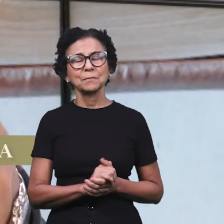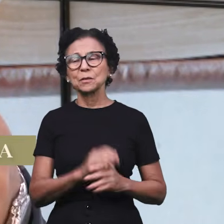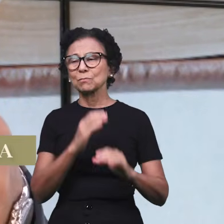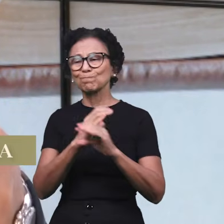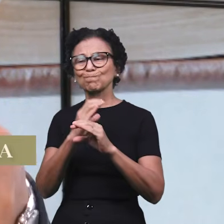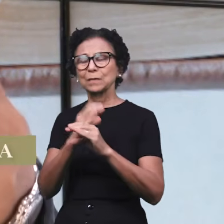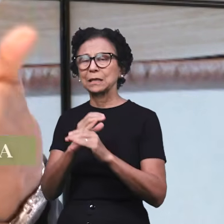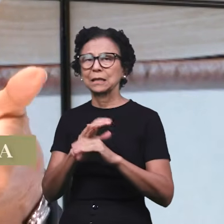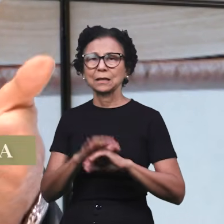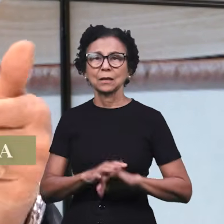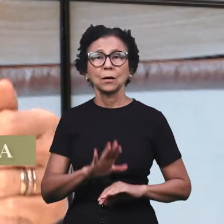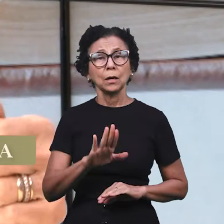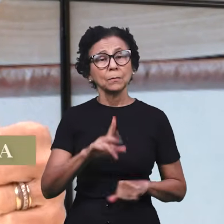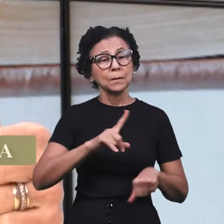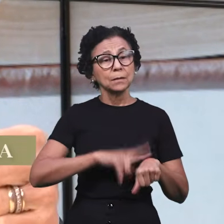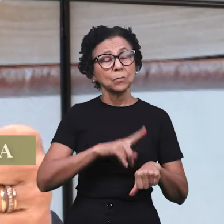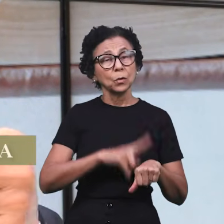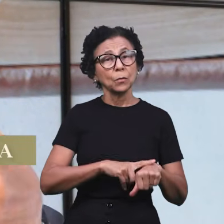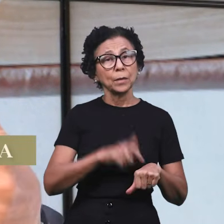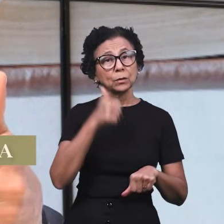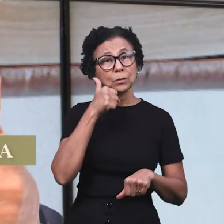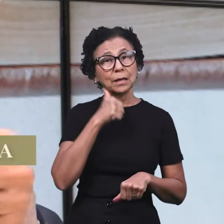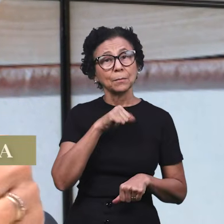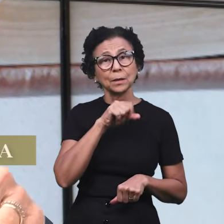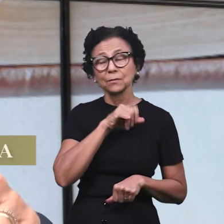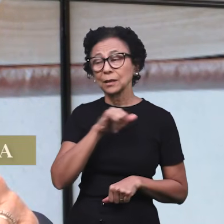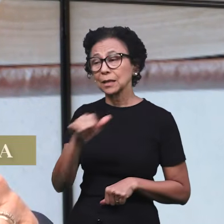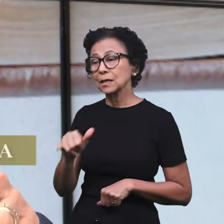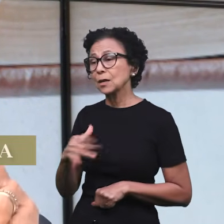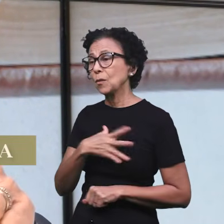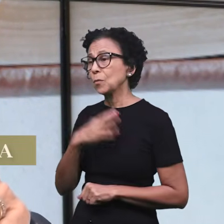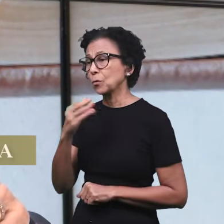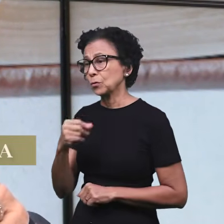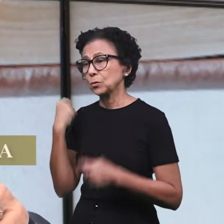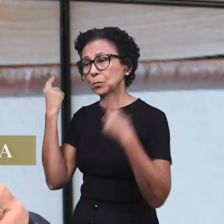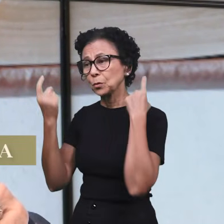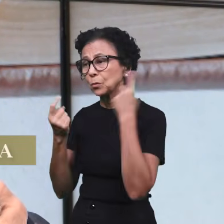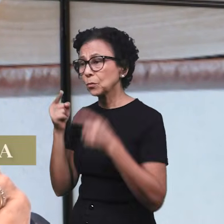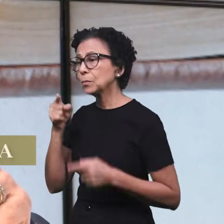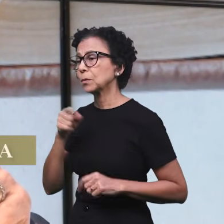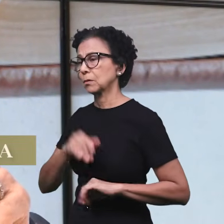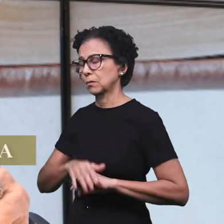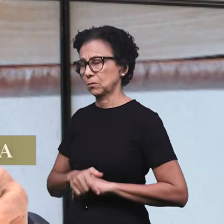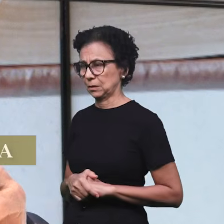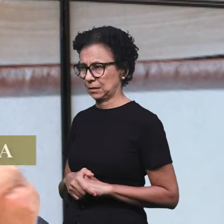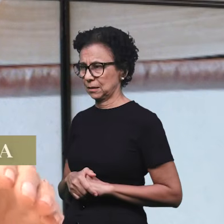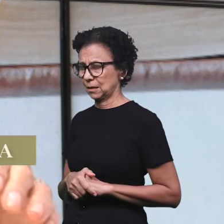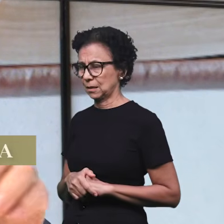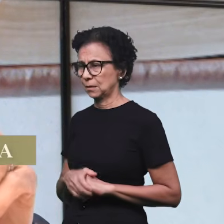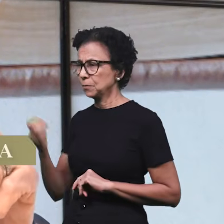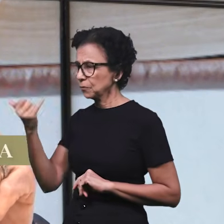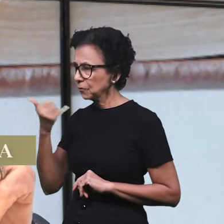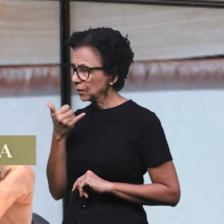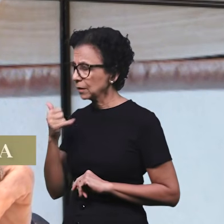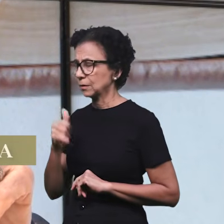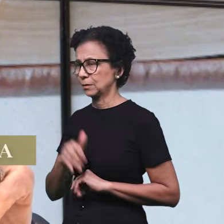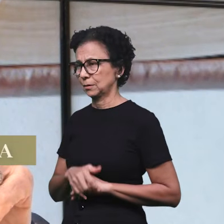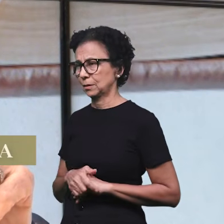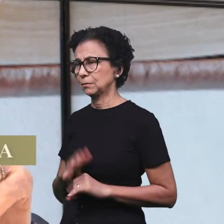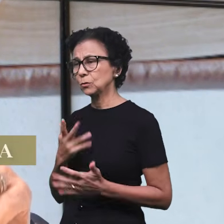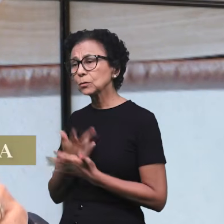eu quero saber da sua vida. Eu quero saber, e principalmente para as mães de crianças mais